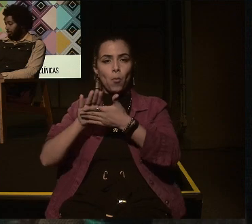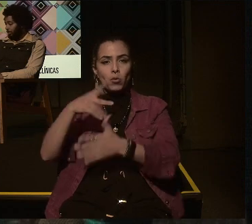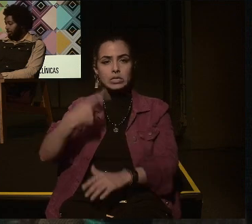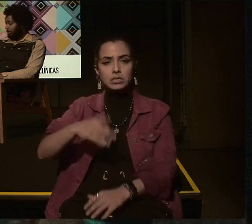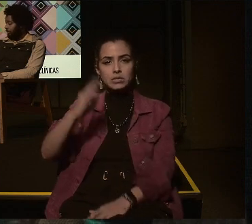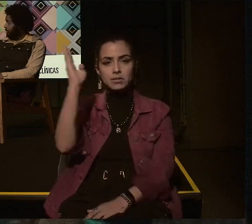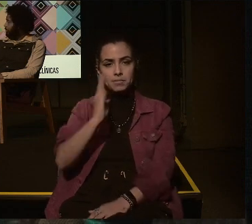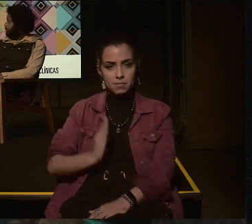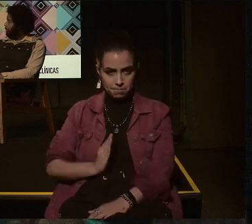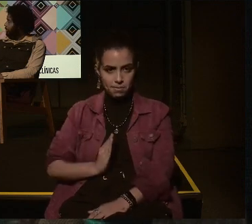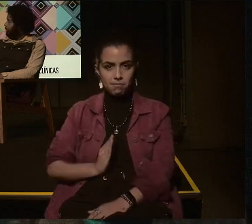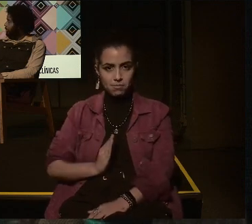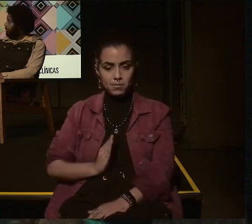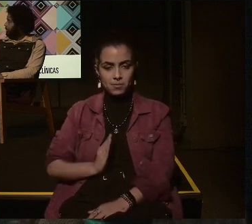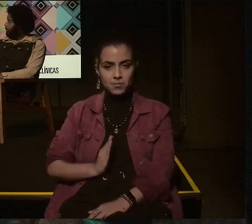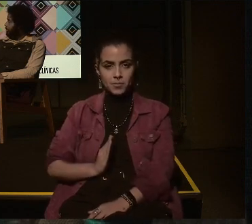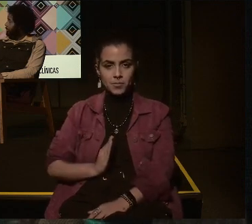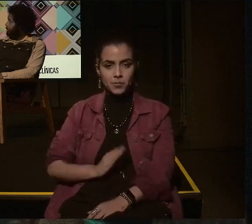pensando